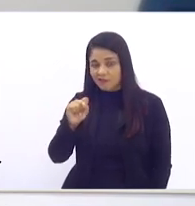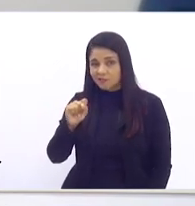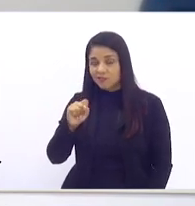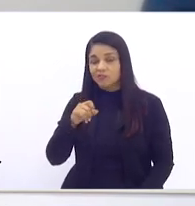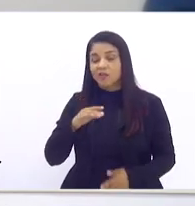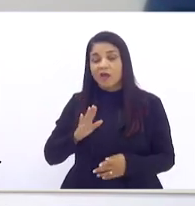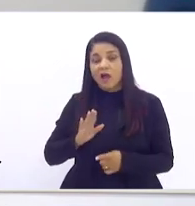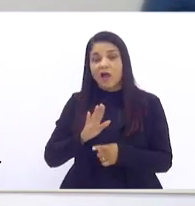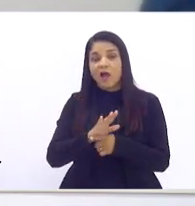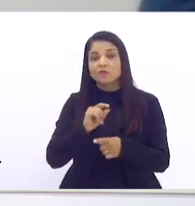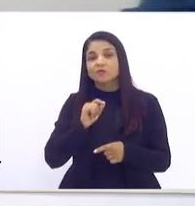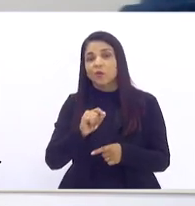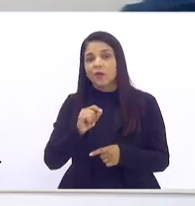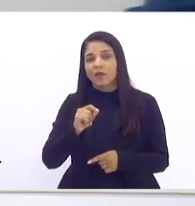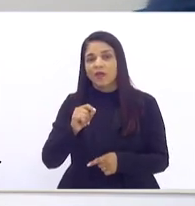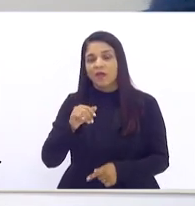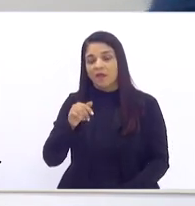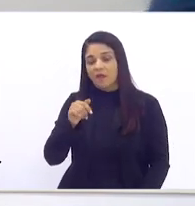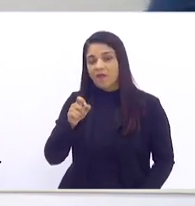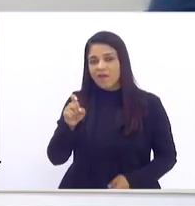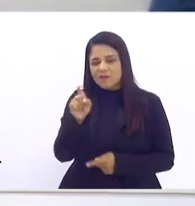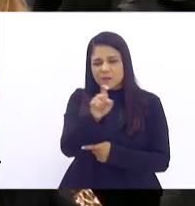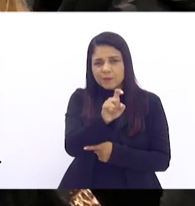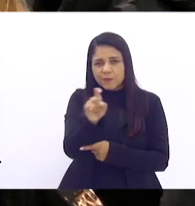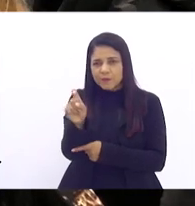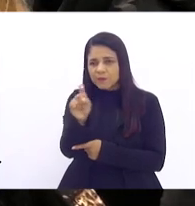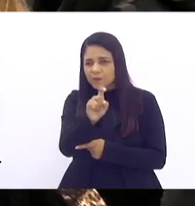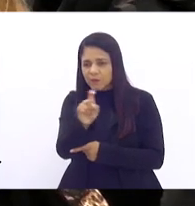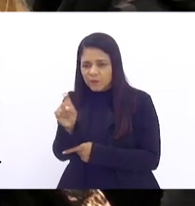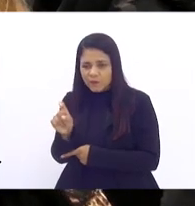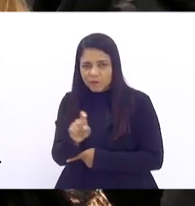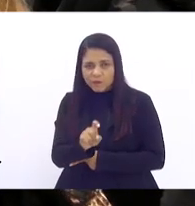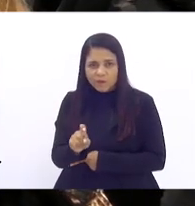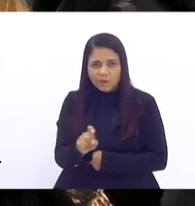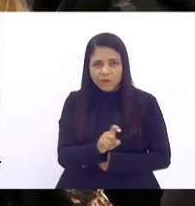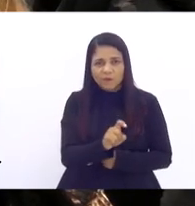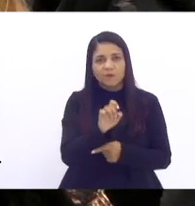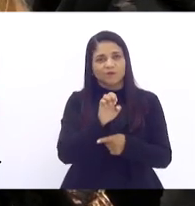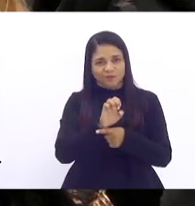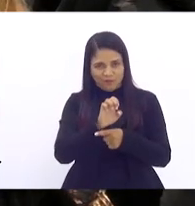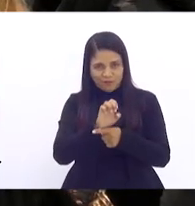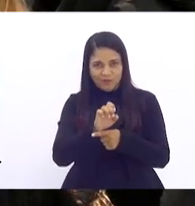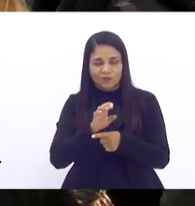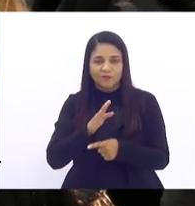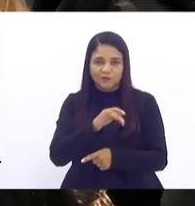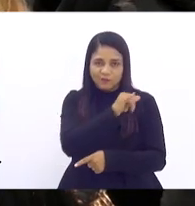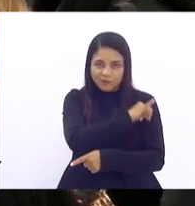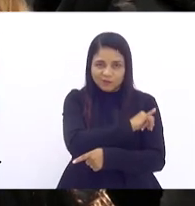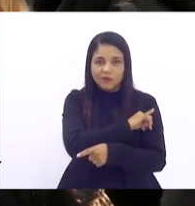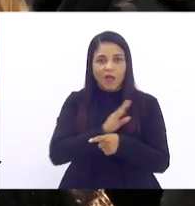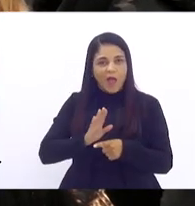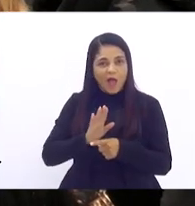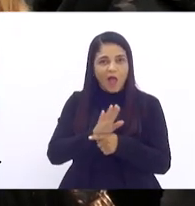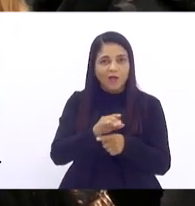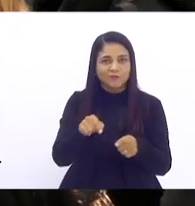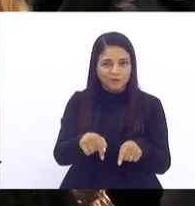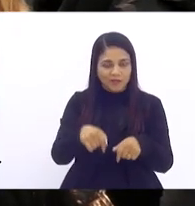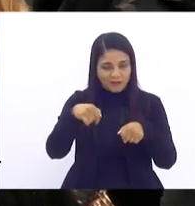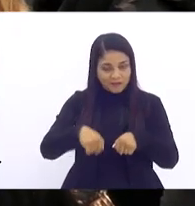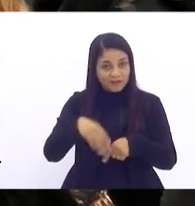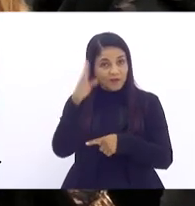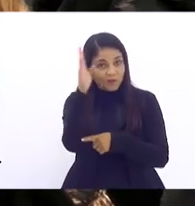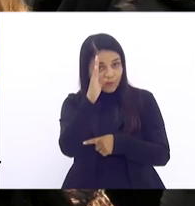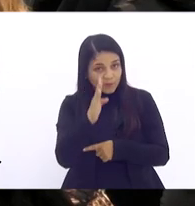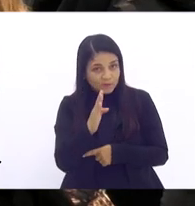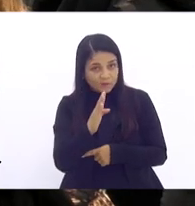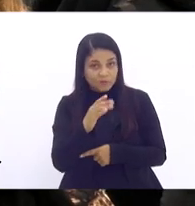fertilizantes que é o que é a grande lacuna né que é a grande dependência da cadeia do agronegócio no Brasil a